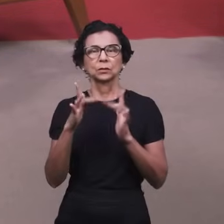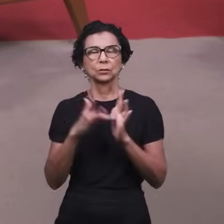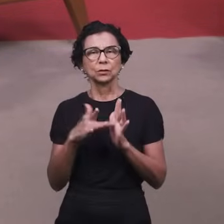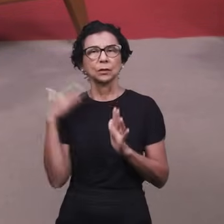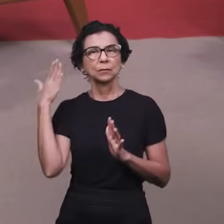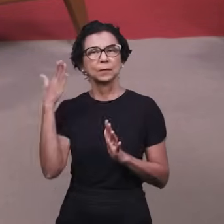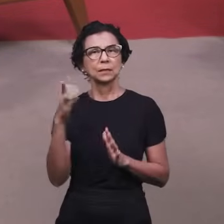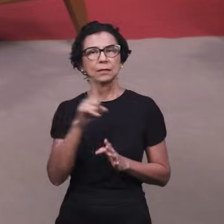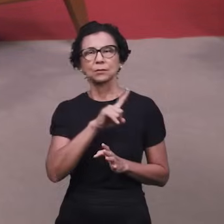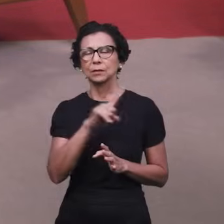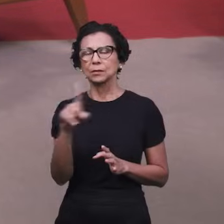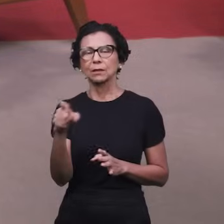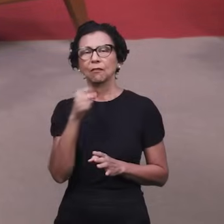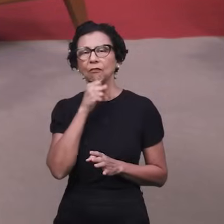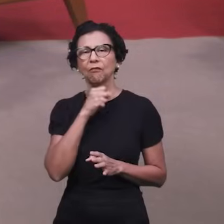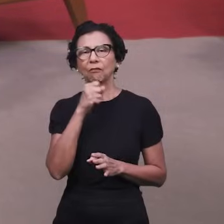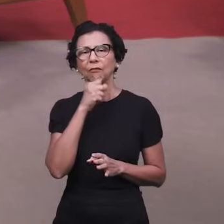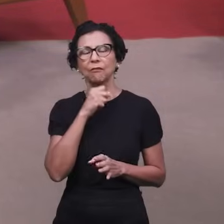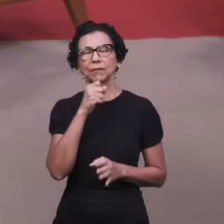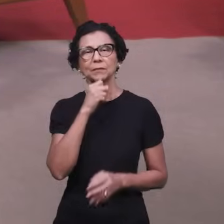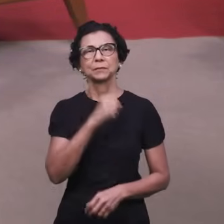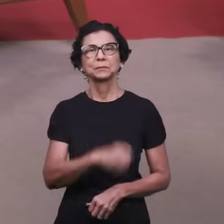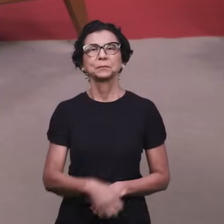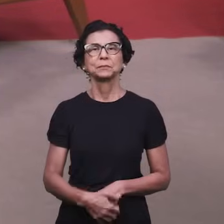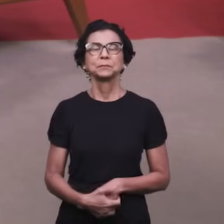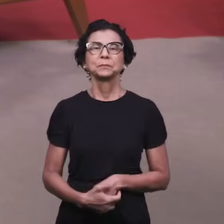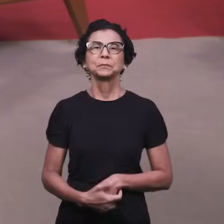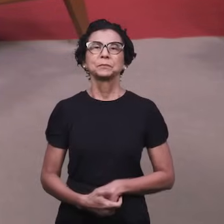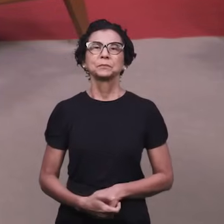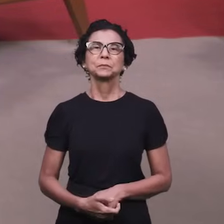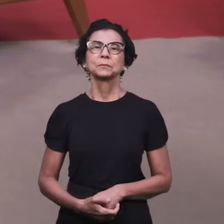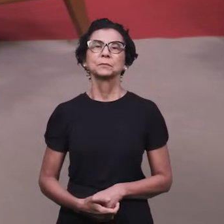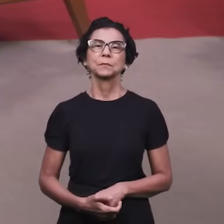vem. Não envelhece, isso é maravilhoso. Mas vamos lá,